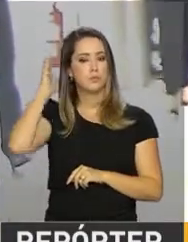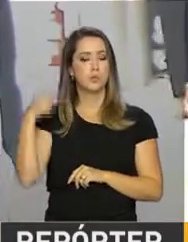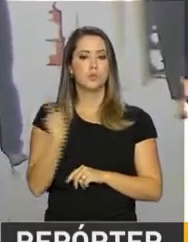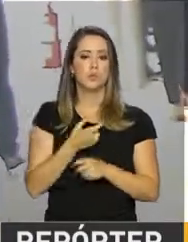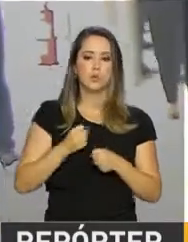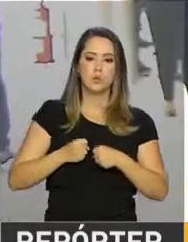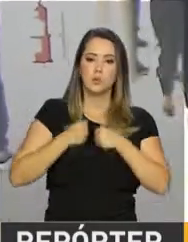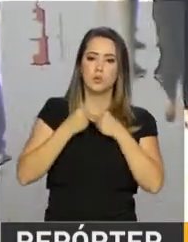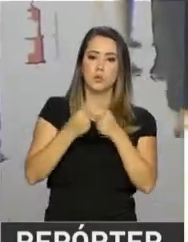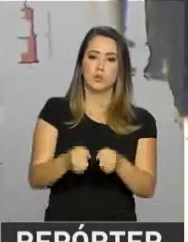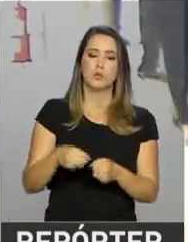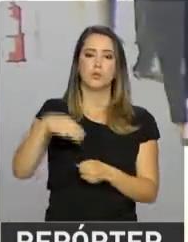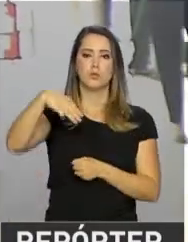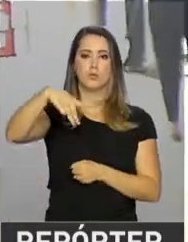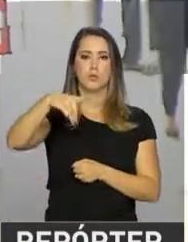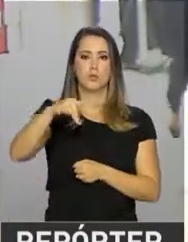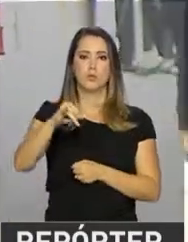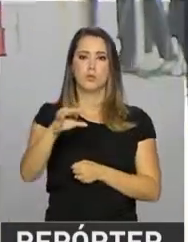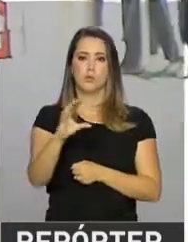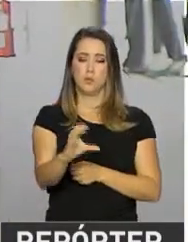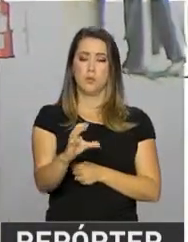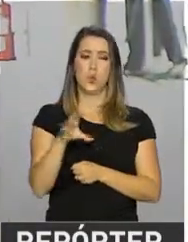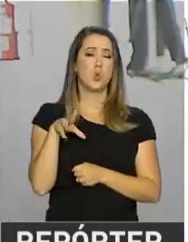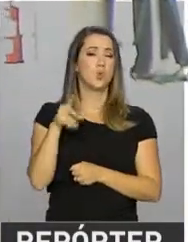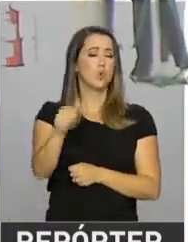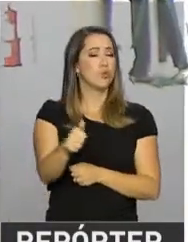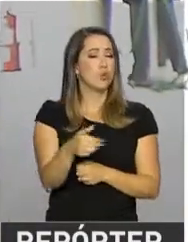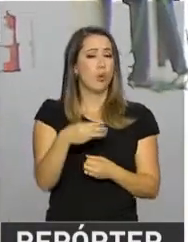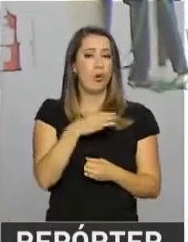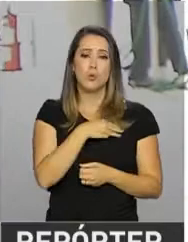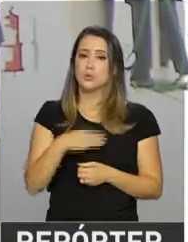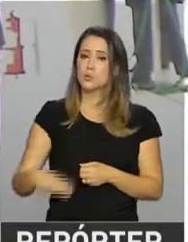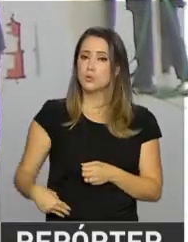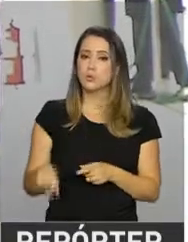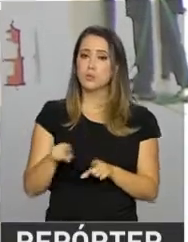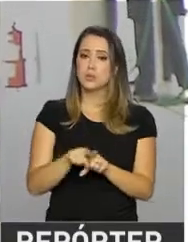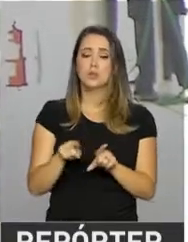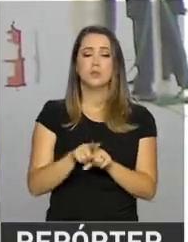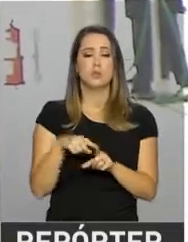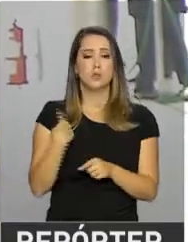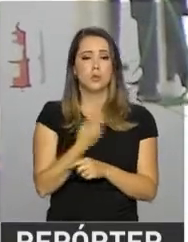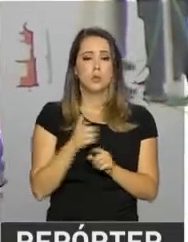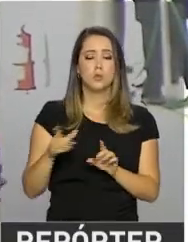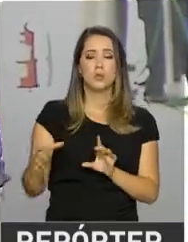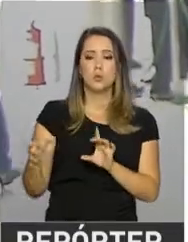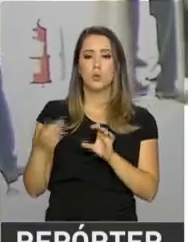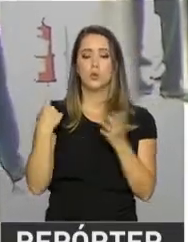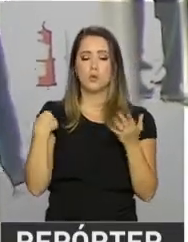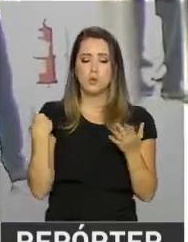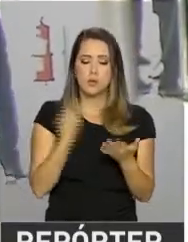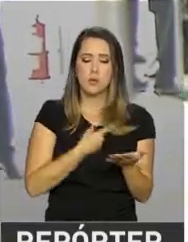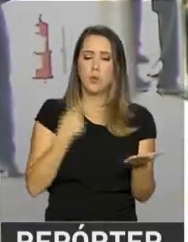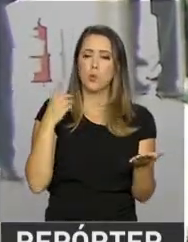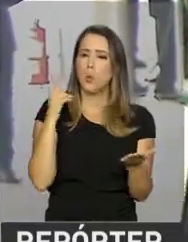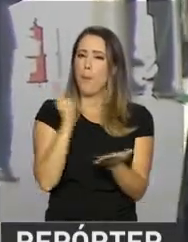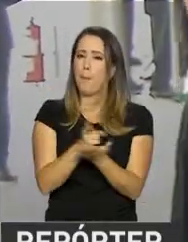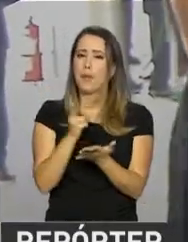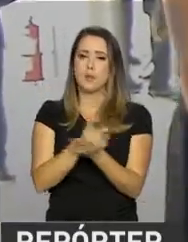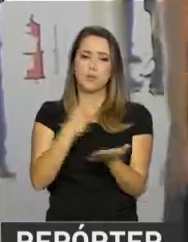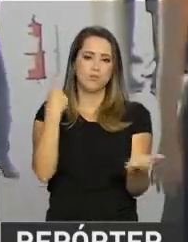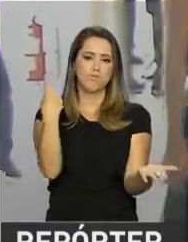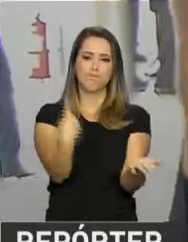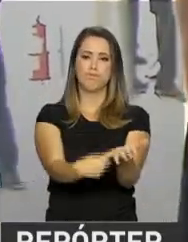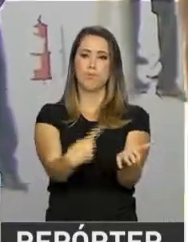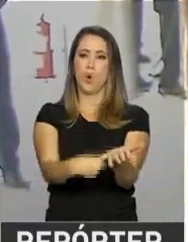empenho e me diga o empenho de todos mistério inclusive do ministro aloysio nunes e nós estamos com a mesma disposição em todo o bloco